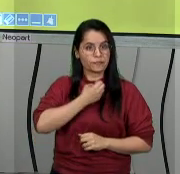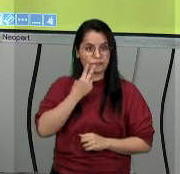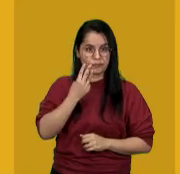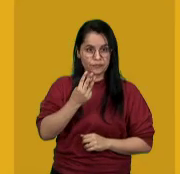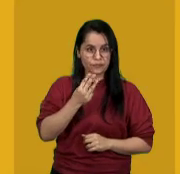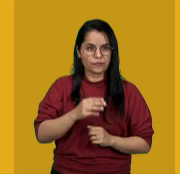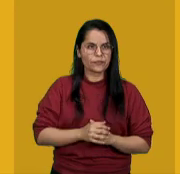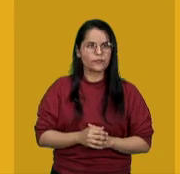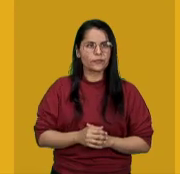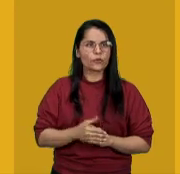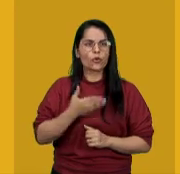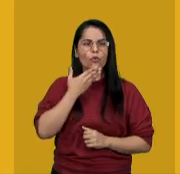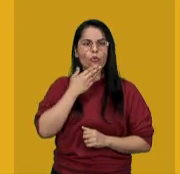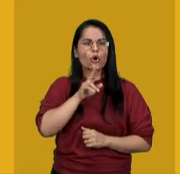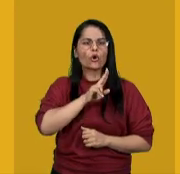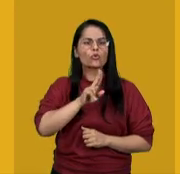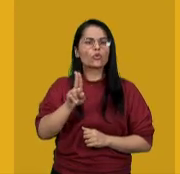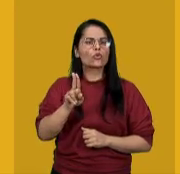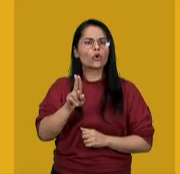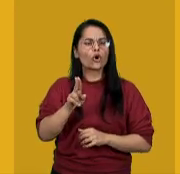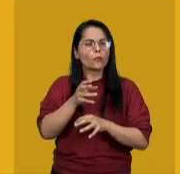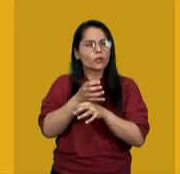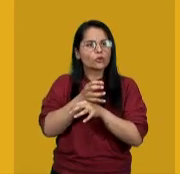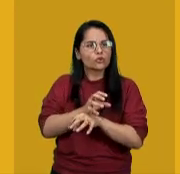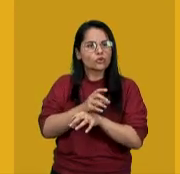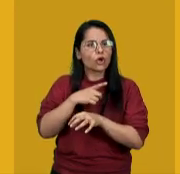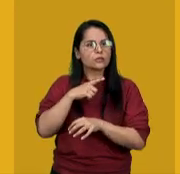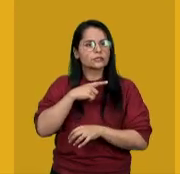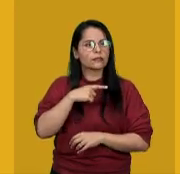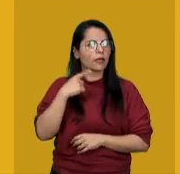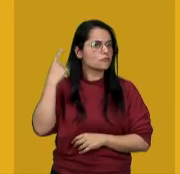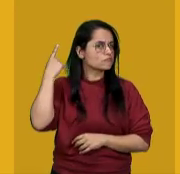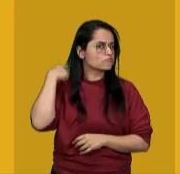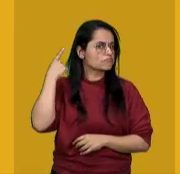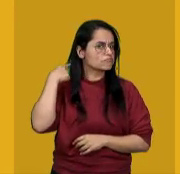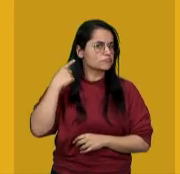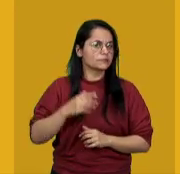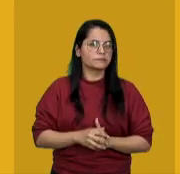Como se chamam os ossos que formam a coluna vertebral?